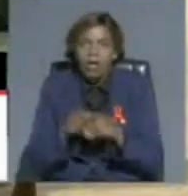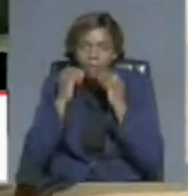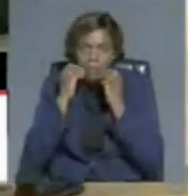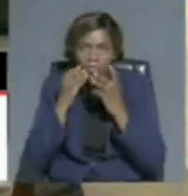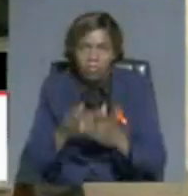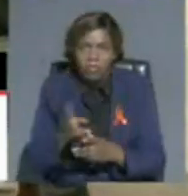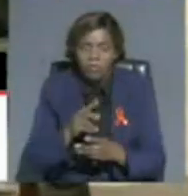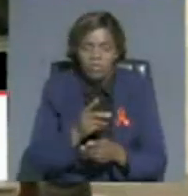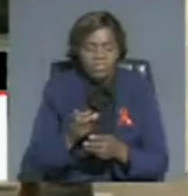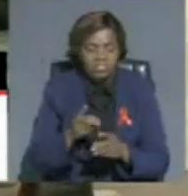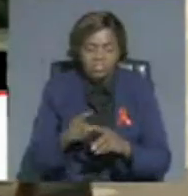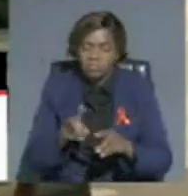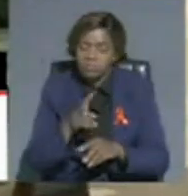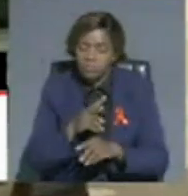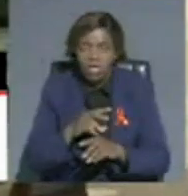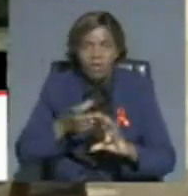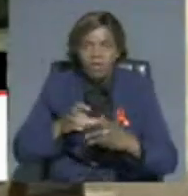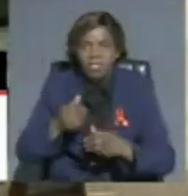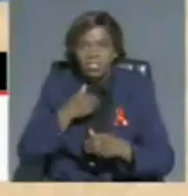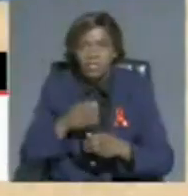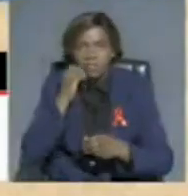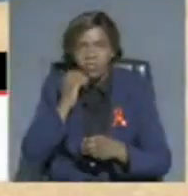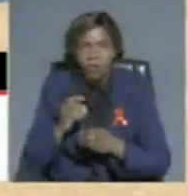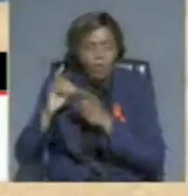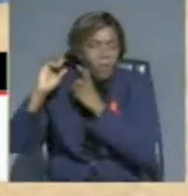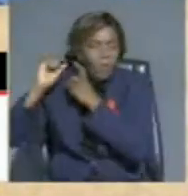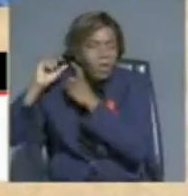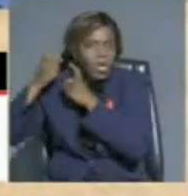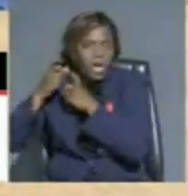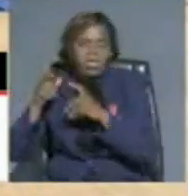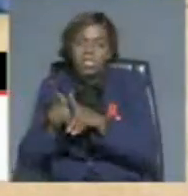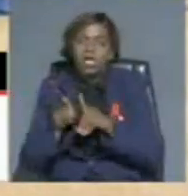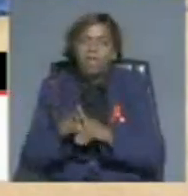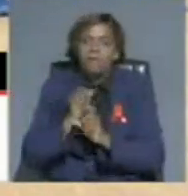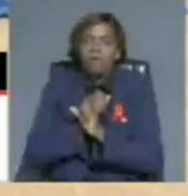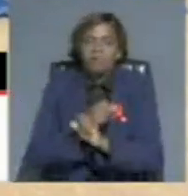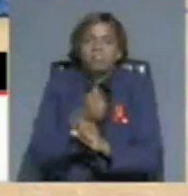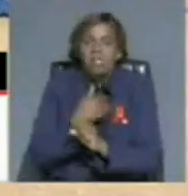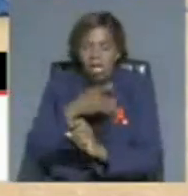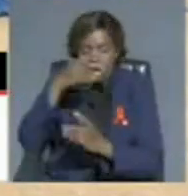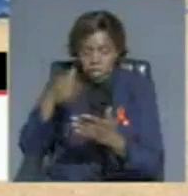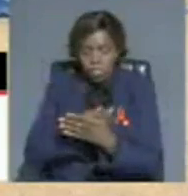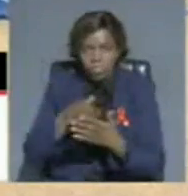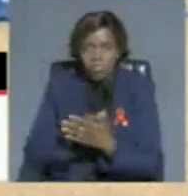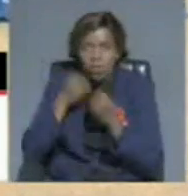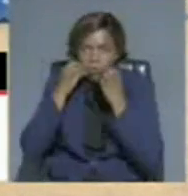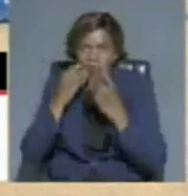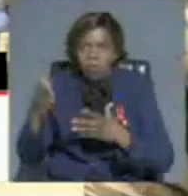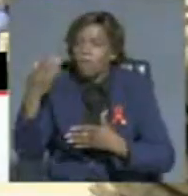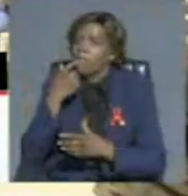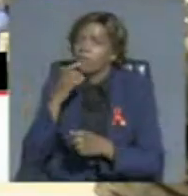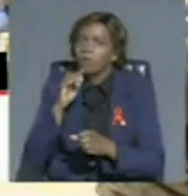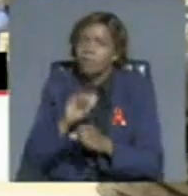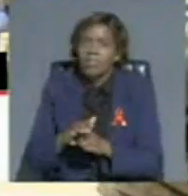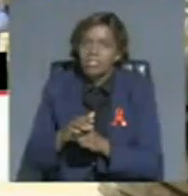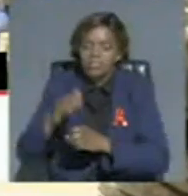e defesa antiaérea. No compromisso de honra, os novos oficiais garantem segurança ao espaço aéreo nacional. Se